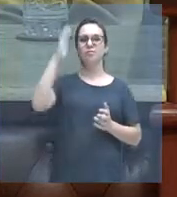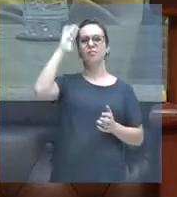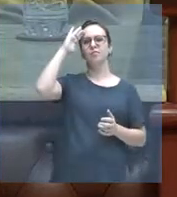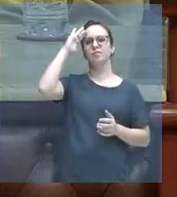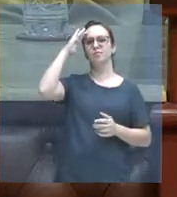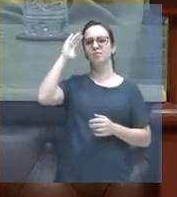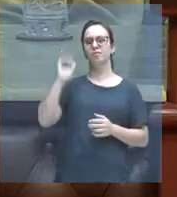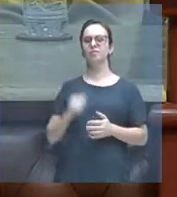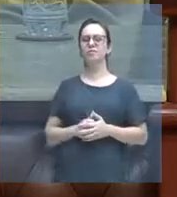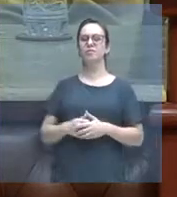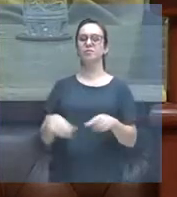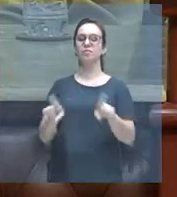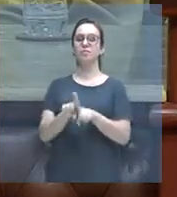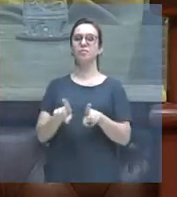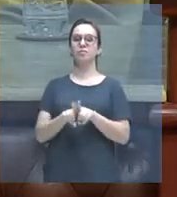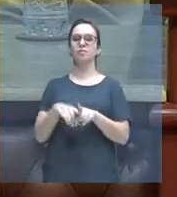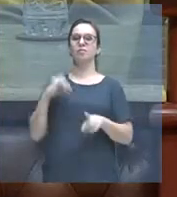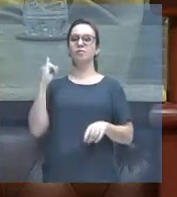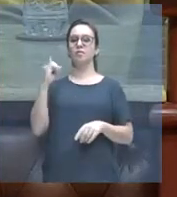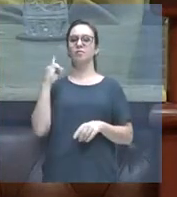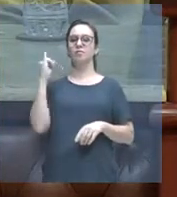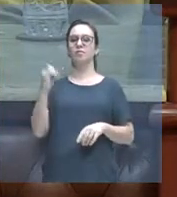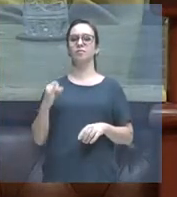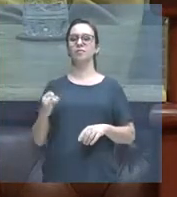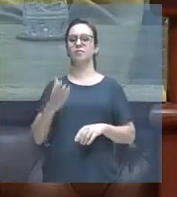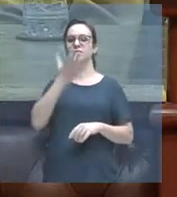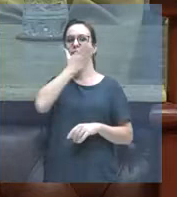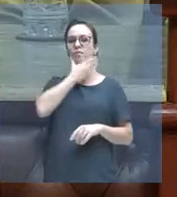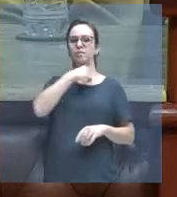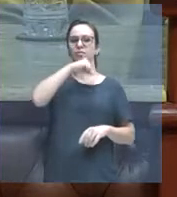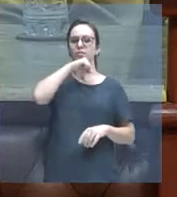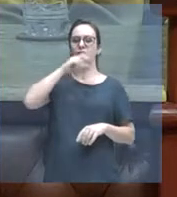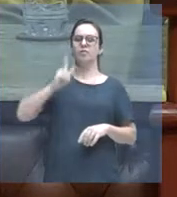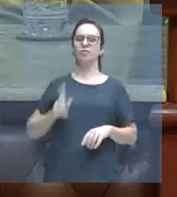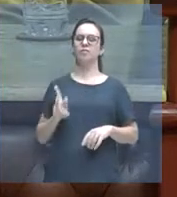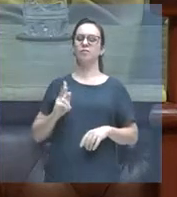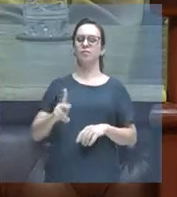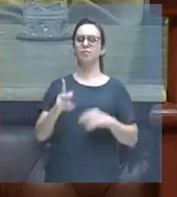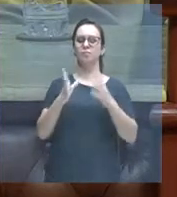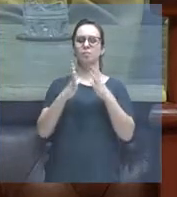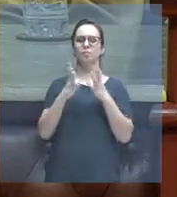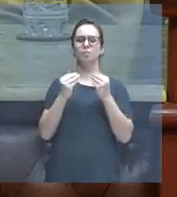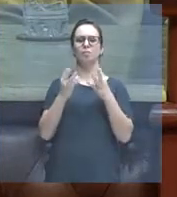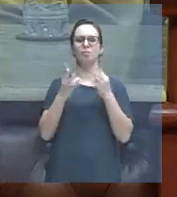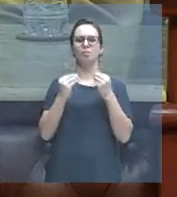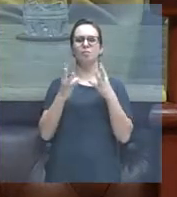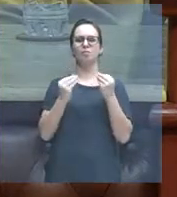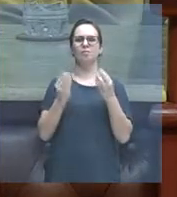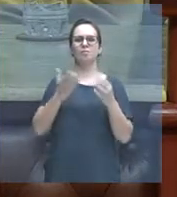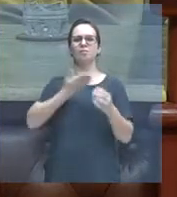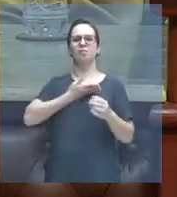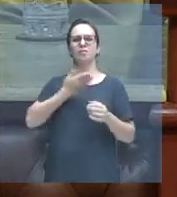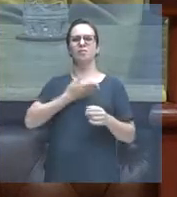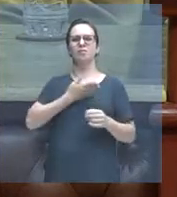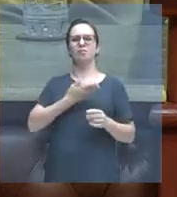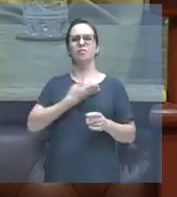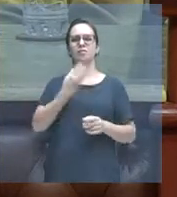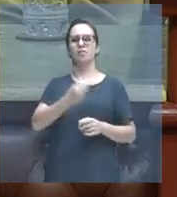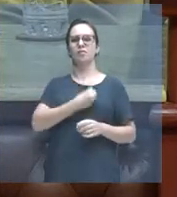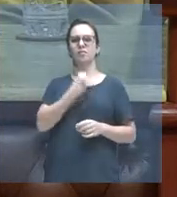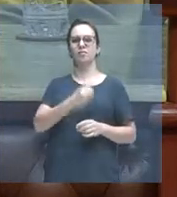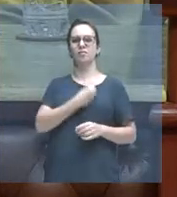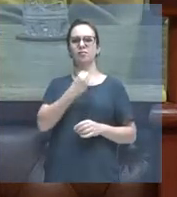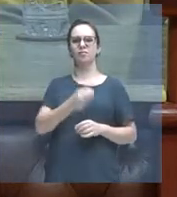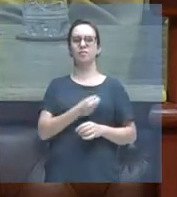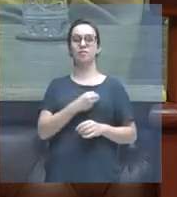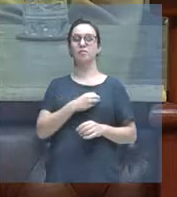importante nele é que o meu pai sempre teve grandes amigos na vida. Desde que ele chegou para cá,